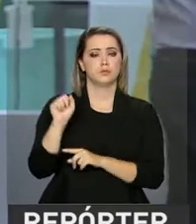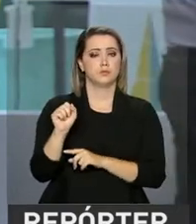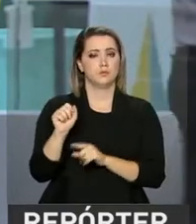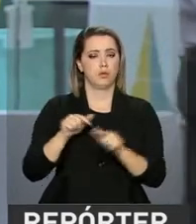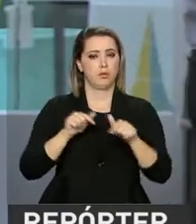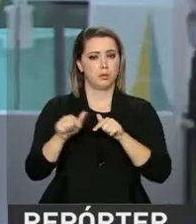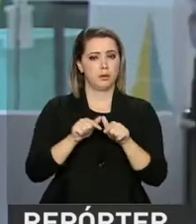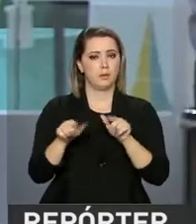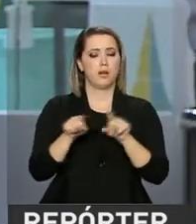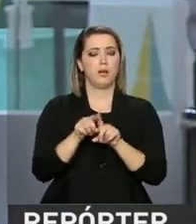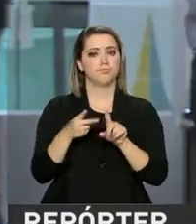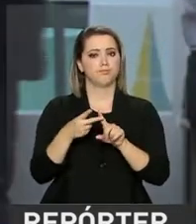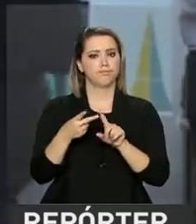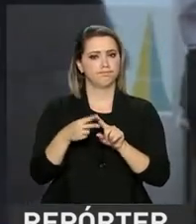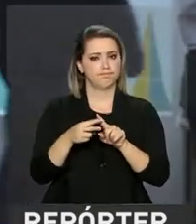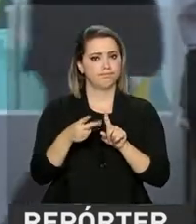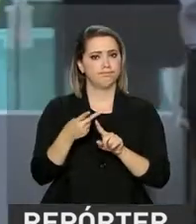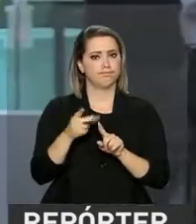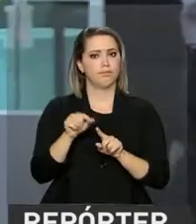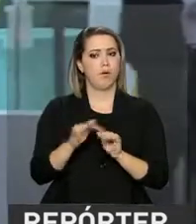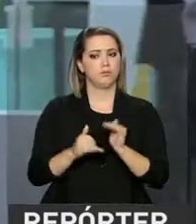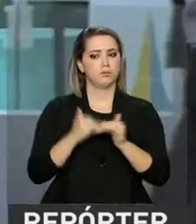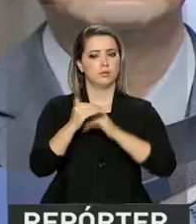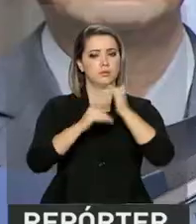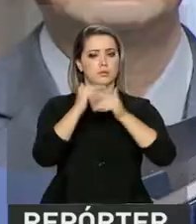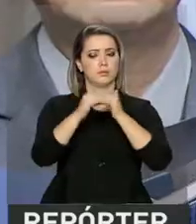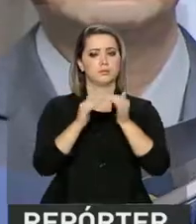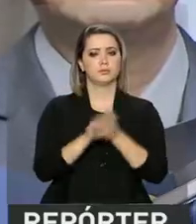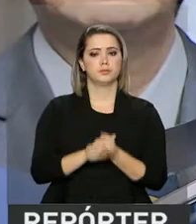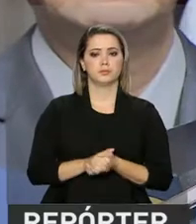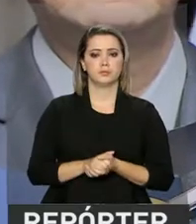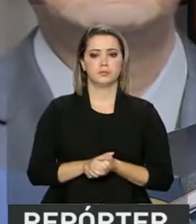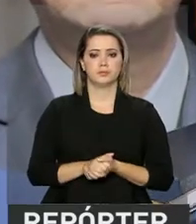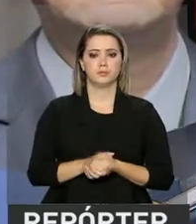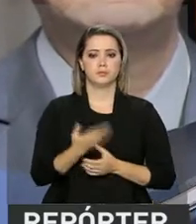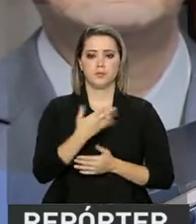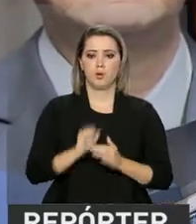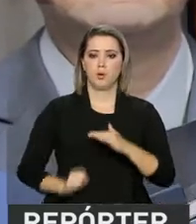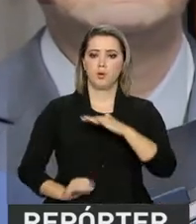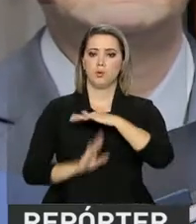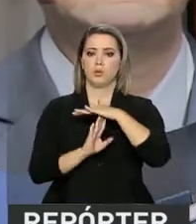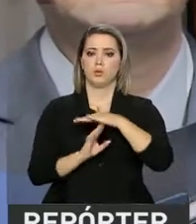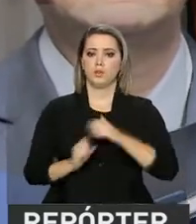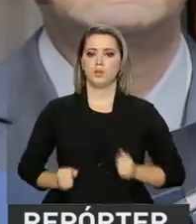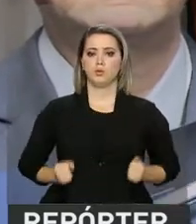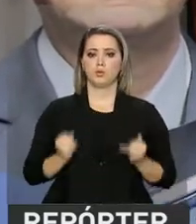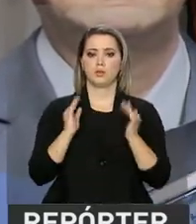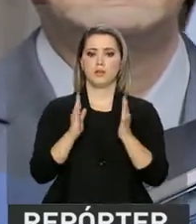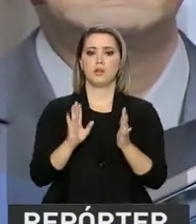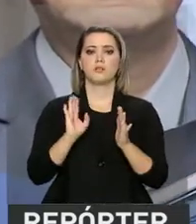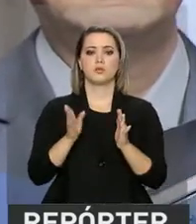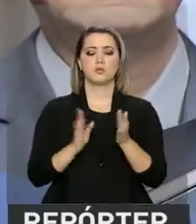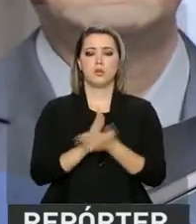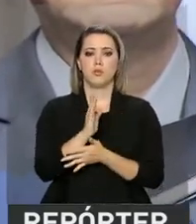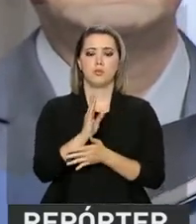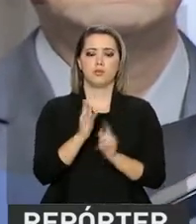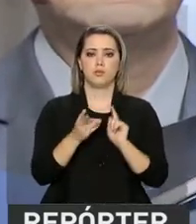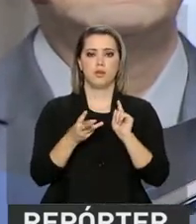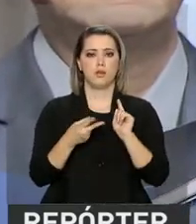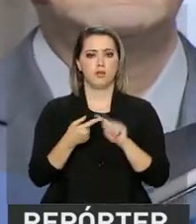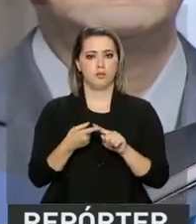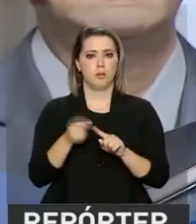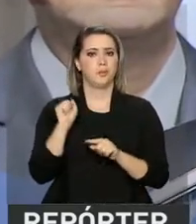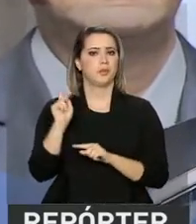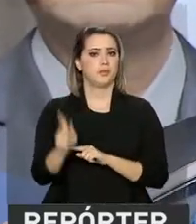esse crescimento será ainda maior opto gás que já foi aprovado depois com a aprovação da